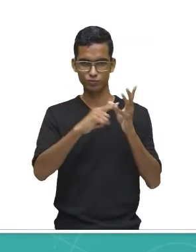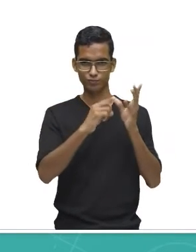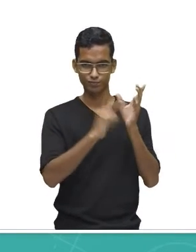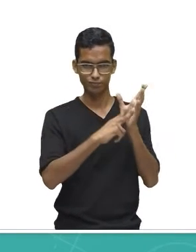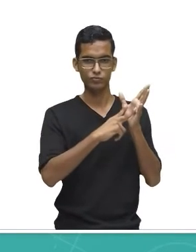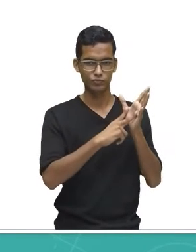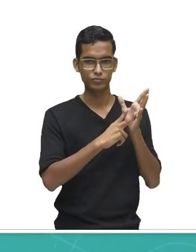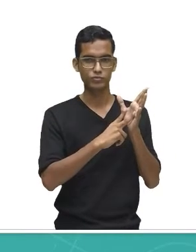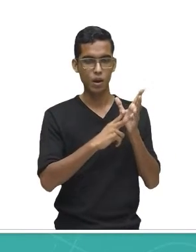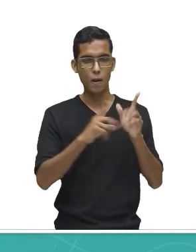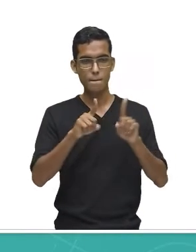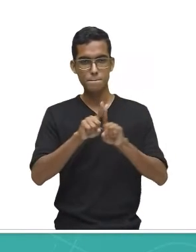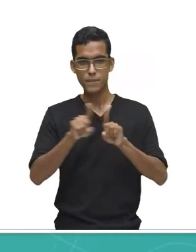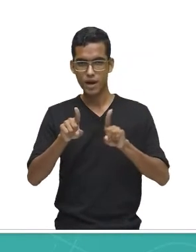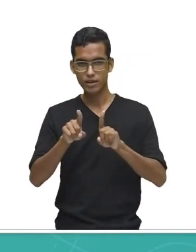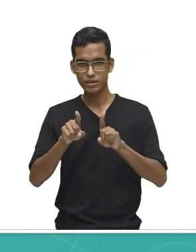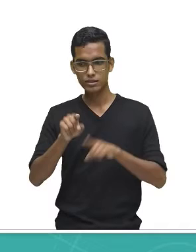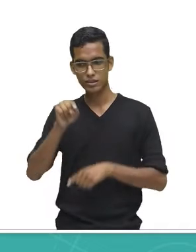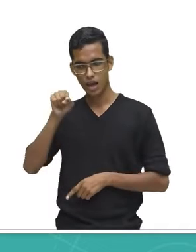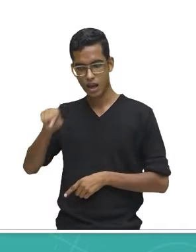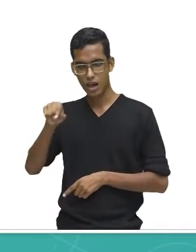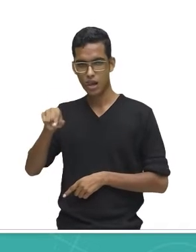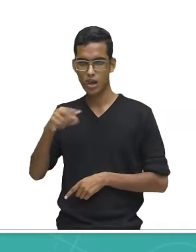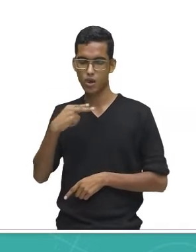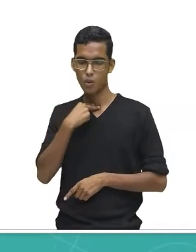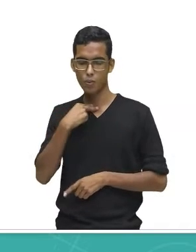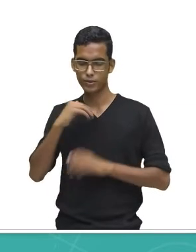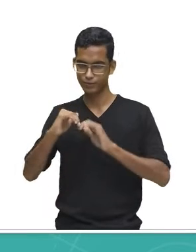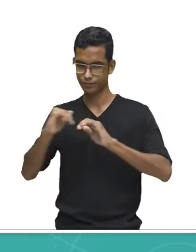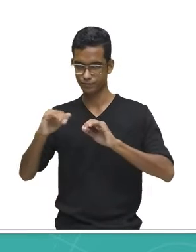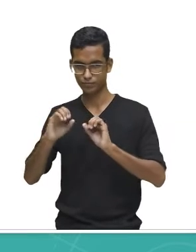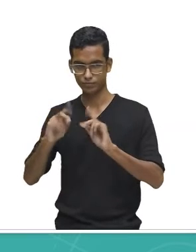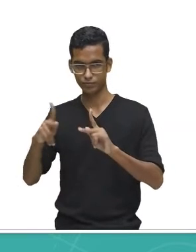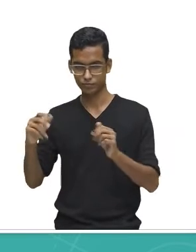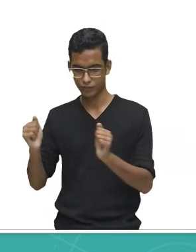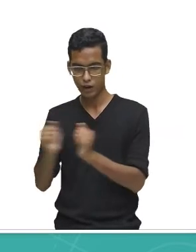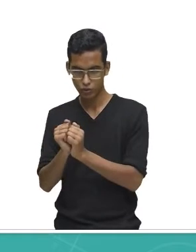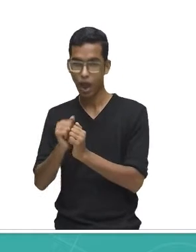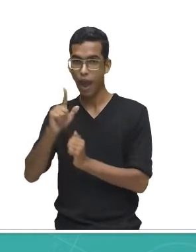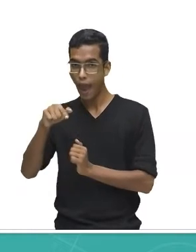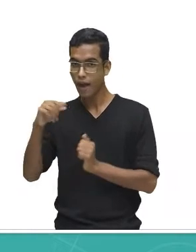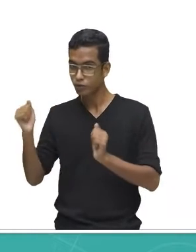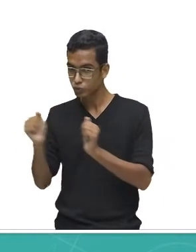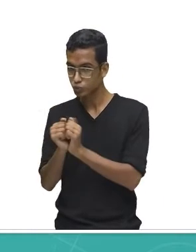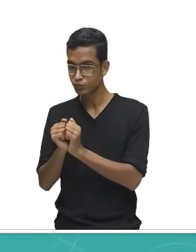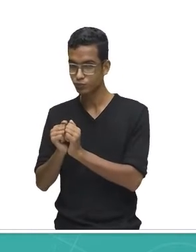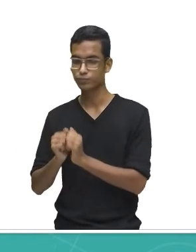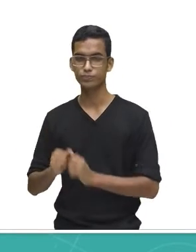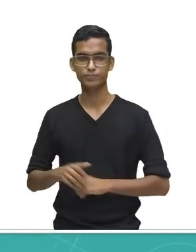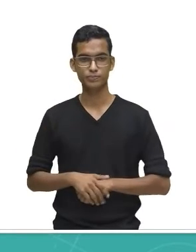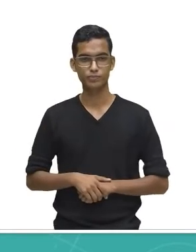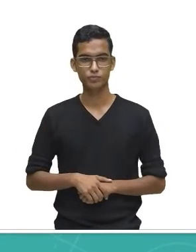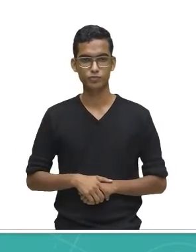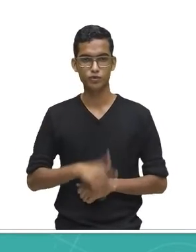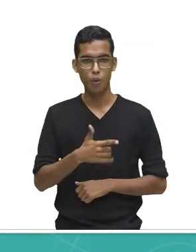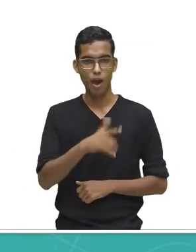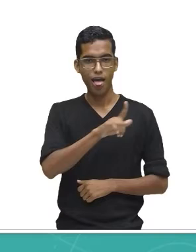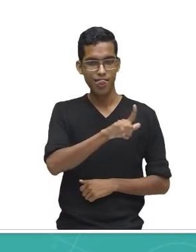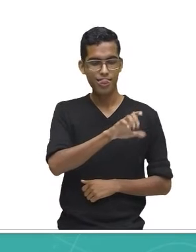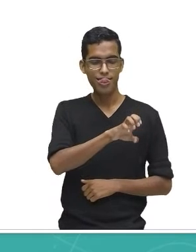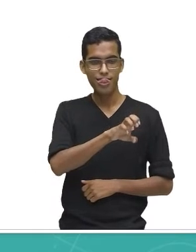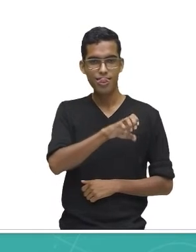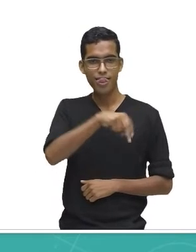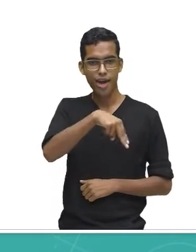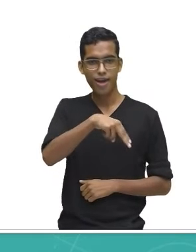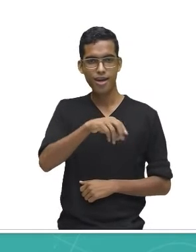lendario, o nome fosse lendario, aí sim, seria um hiato, mas lendário. É